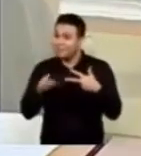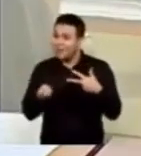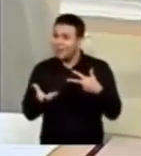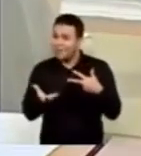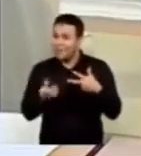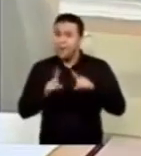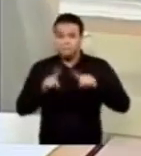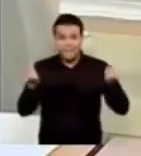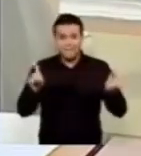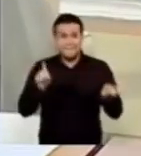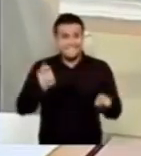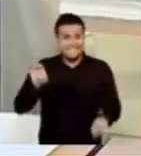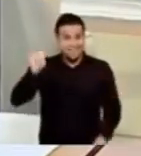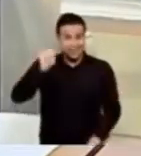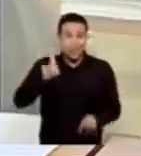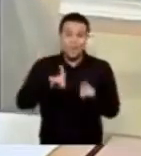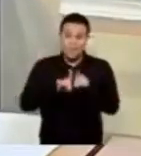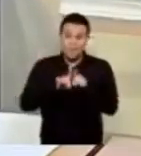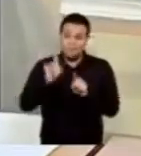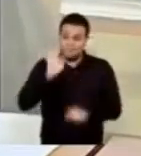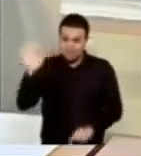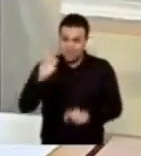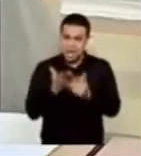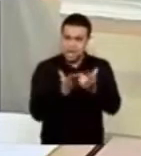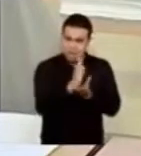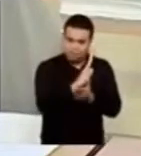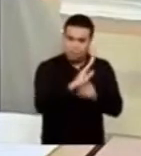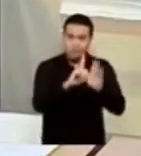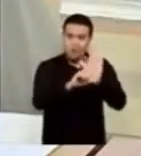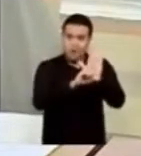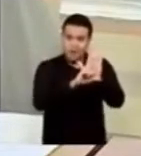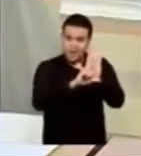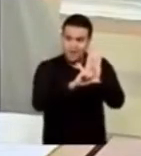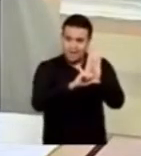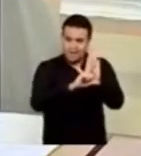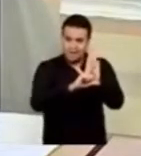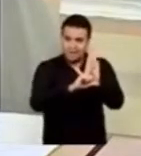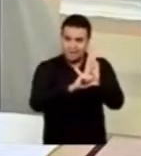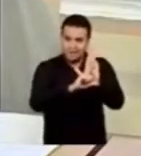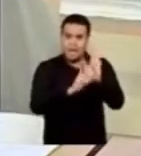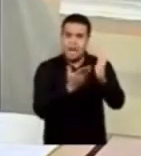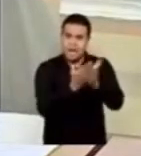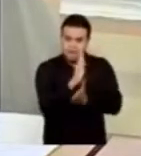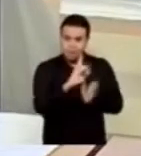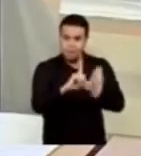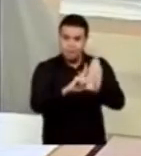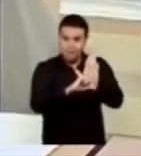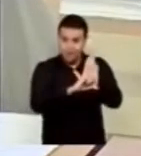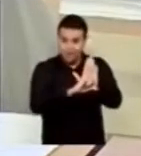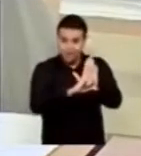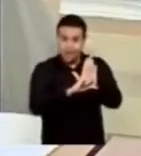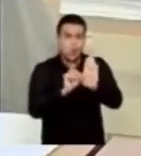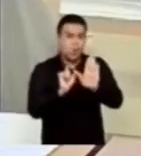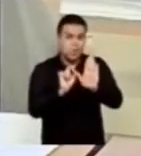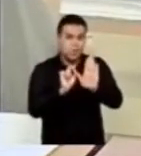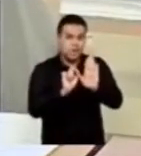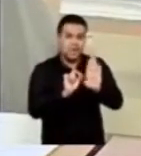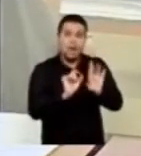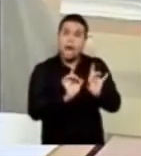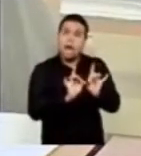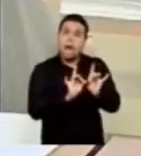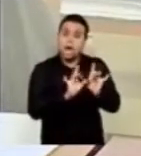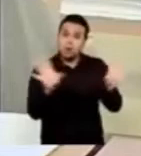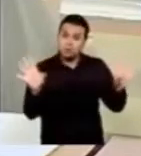federal. Veja que foi aprovada uma lei, ministro Fux, foi aprovada uma lei que autoriza